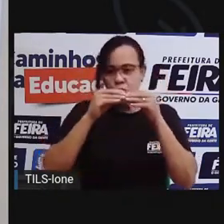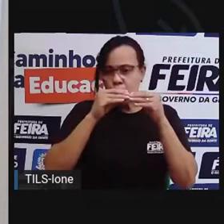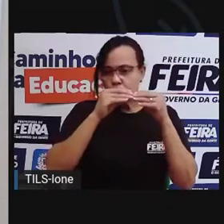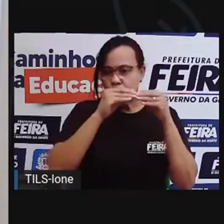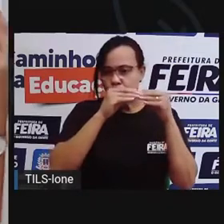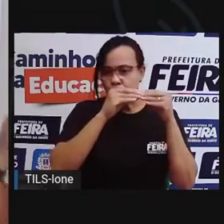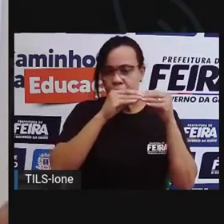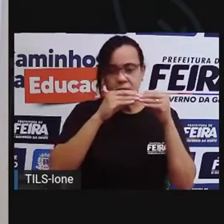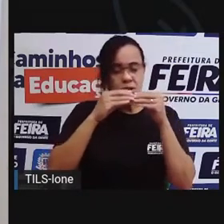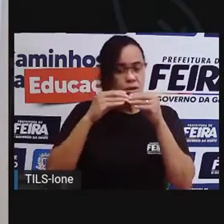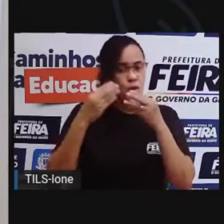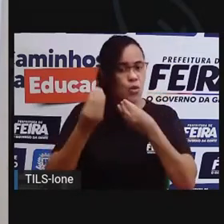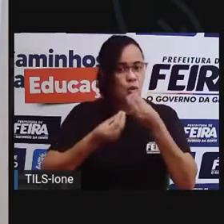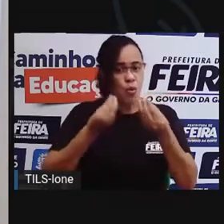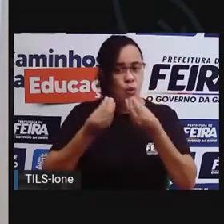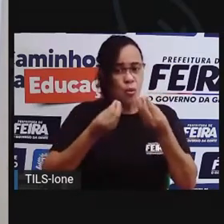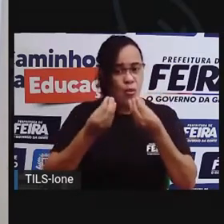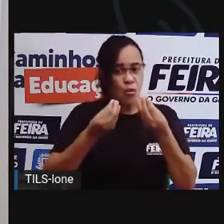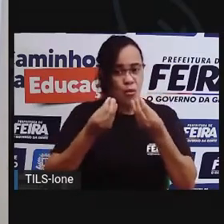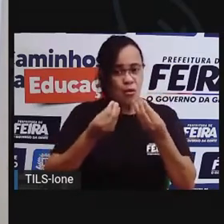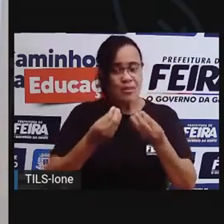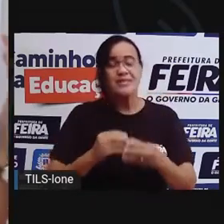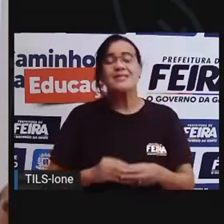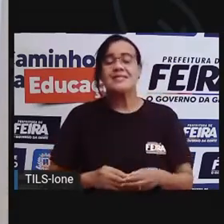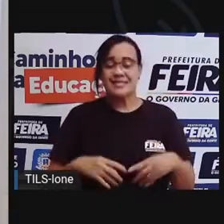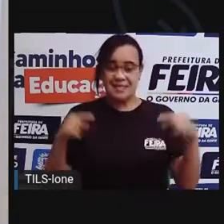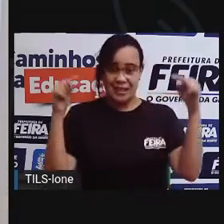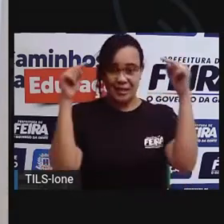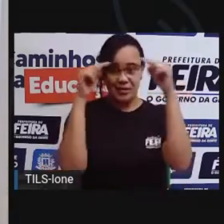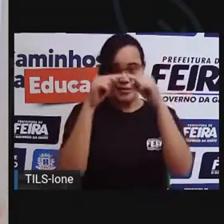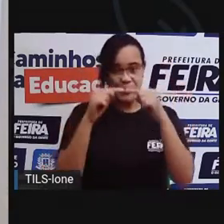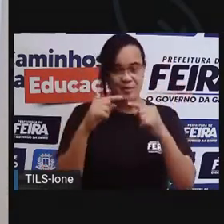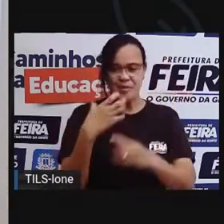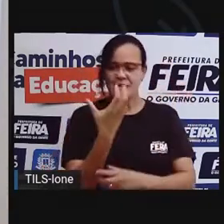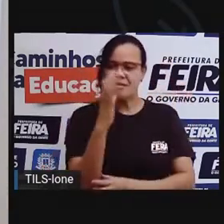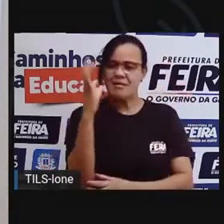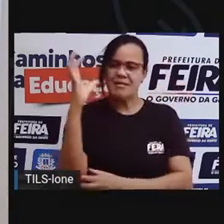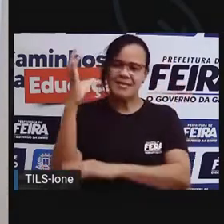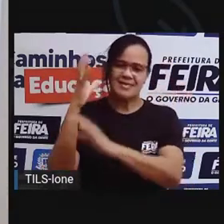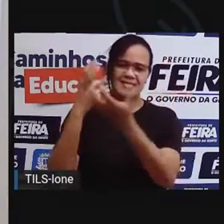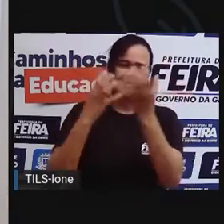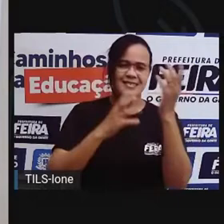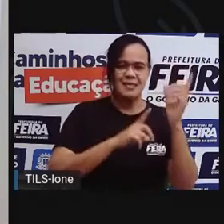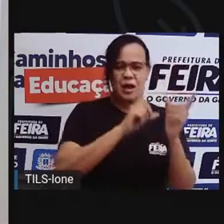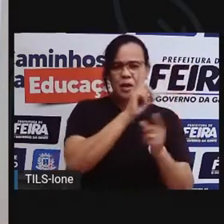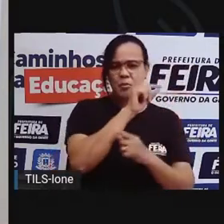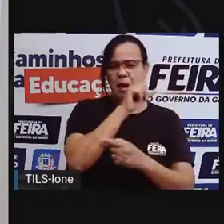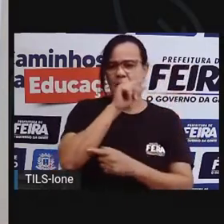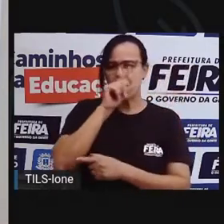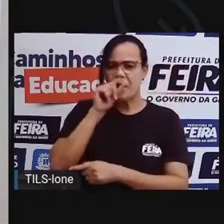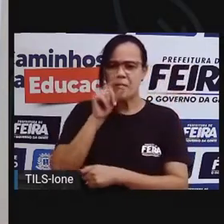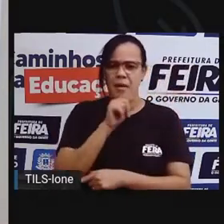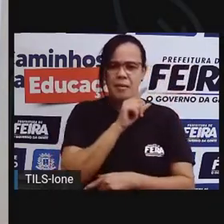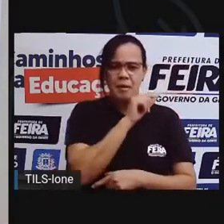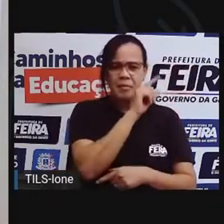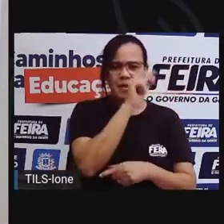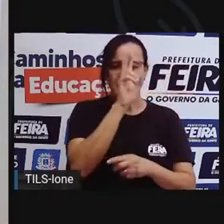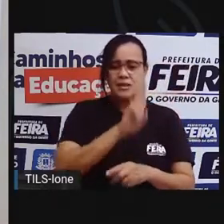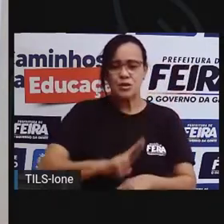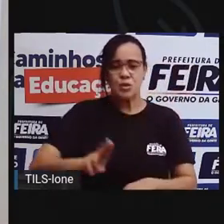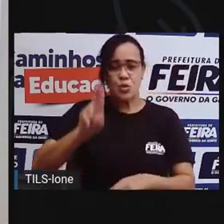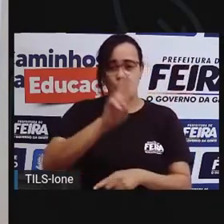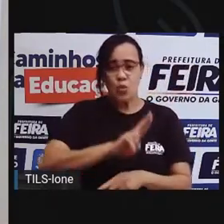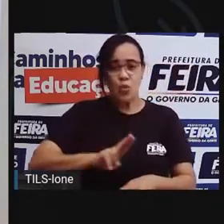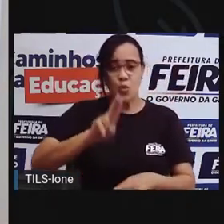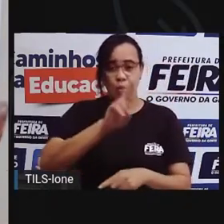se conectavam à natureza. Falavam com os pássaros. Os instrumentos que eles faziam com sopro era